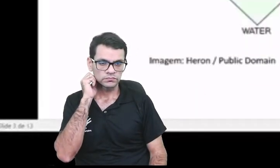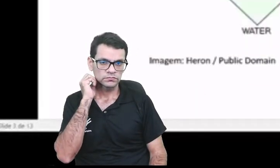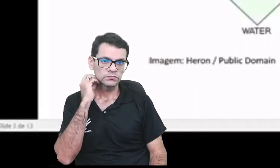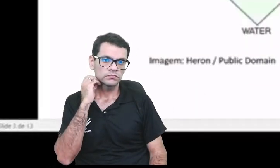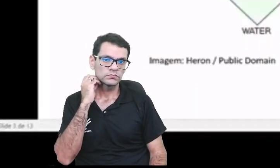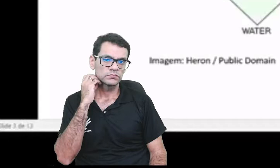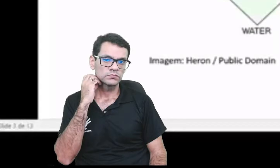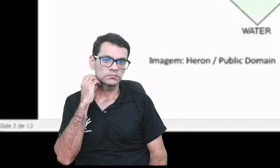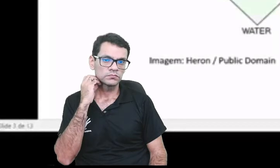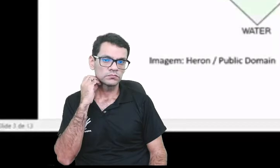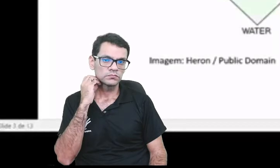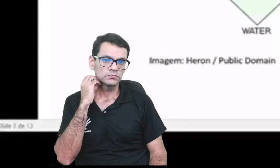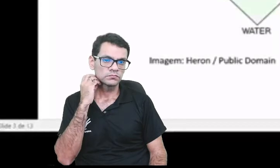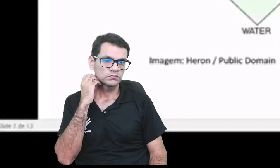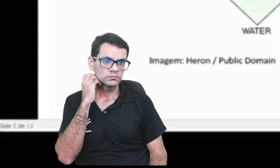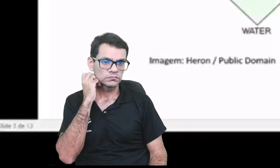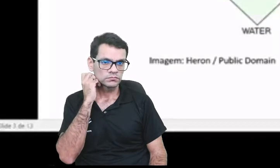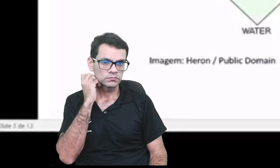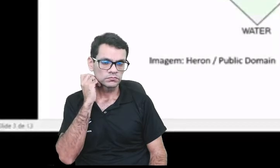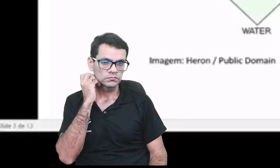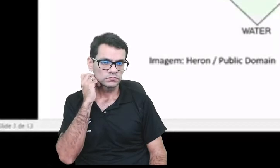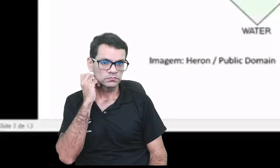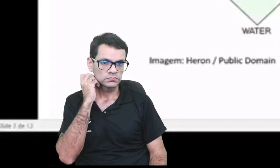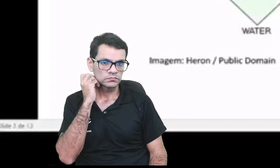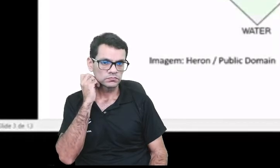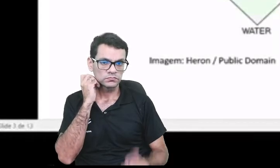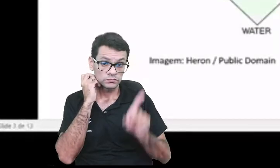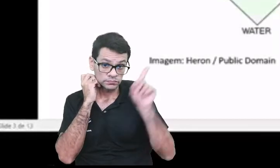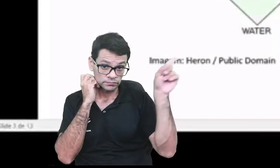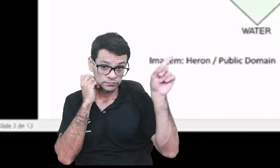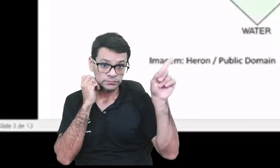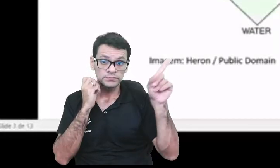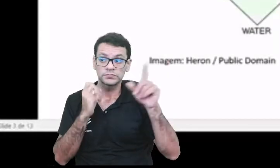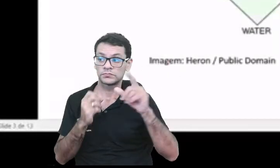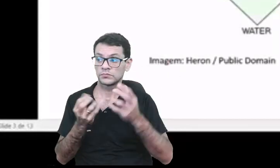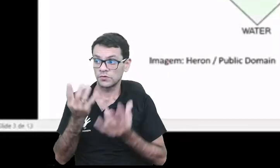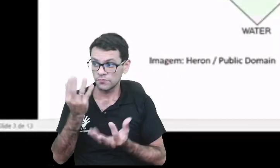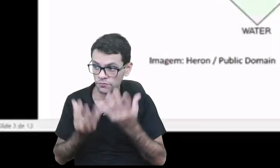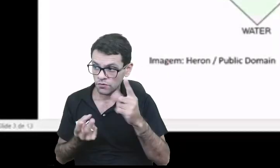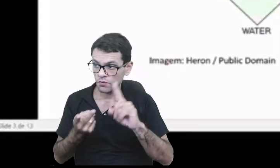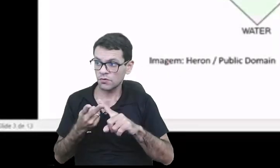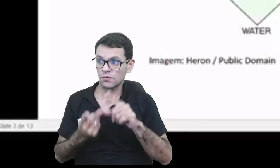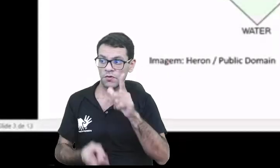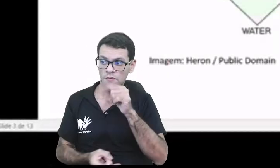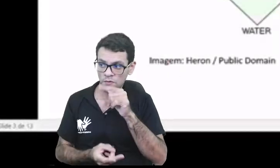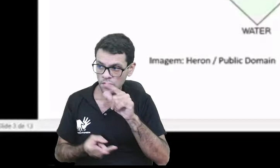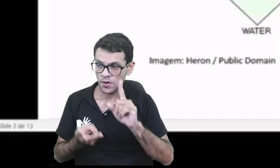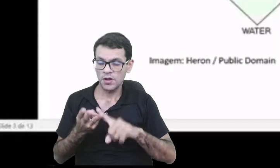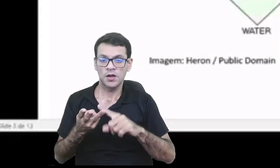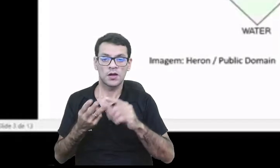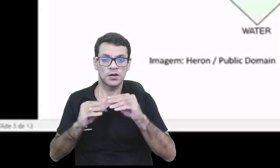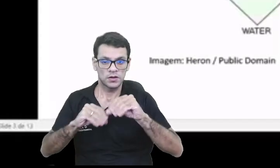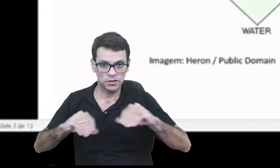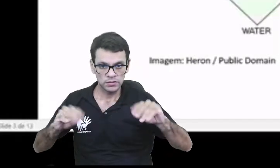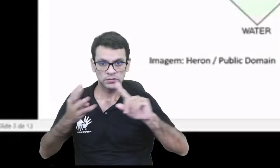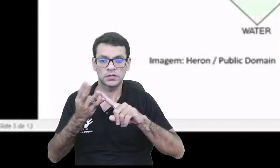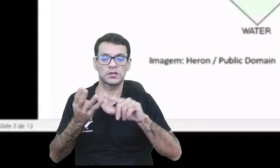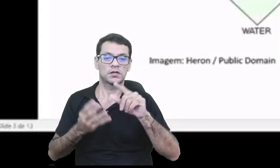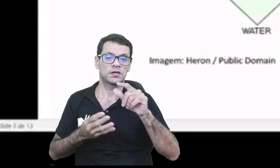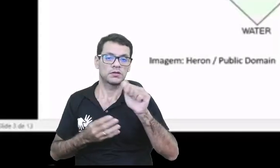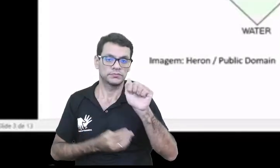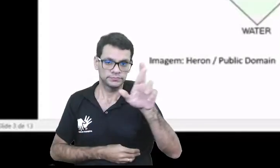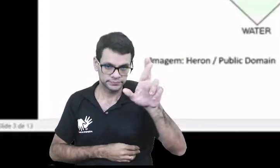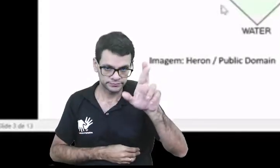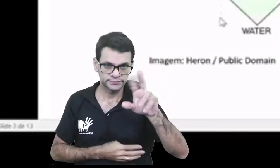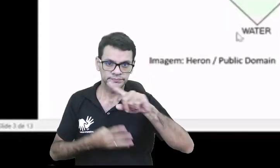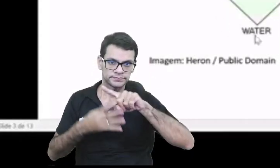né, os elementos, o fogo, o ar, a terra e a água. E aí, segundo Aristóteles, você